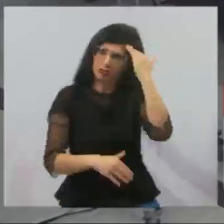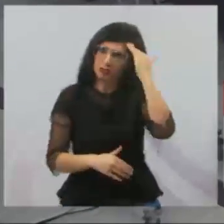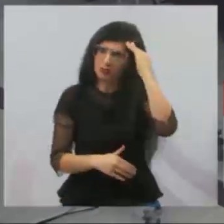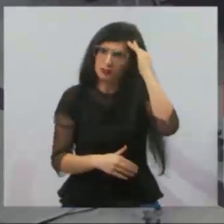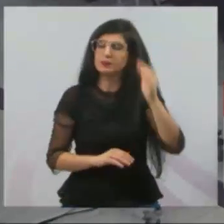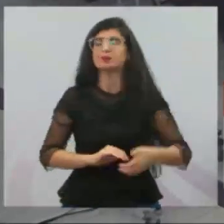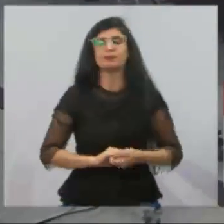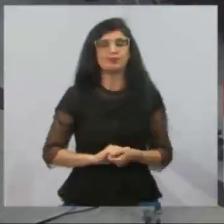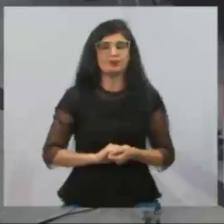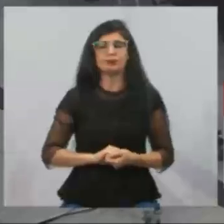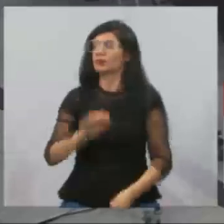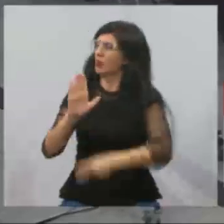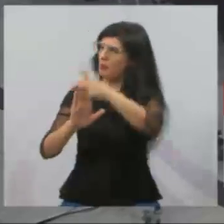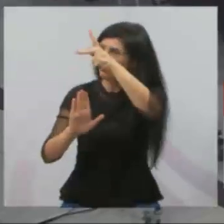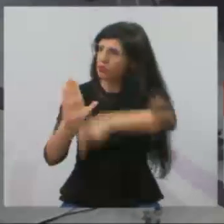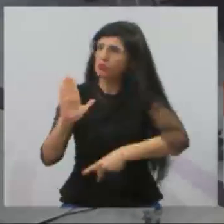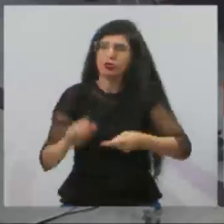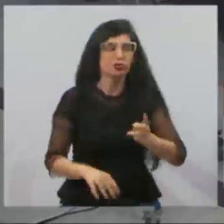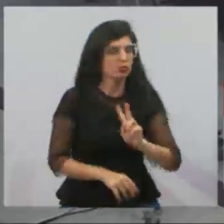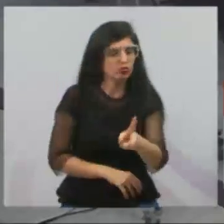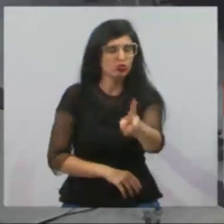O projeto continua em discussão.